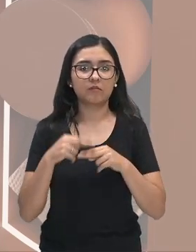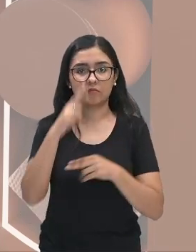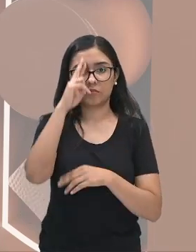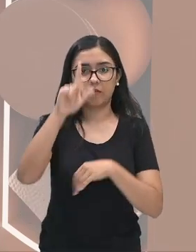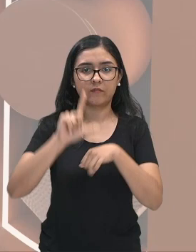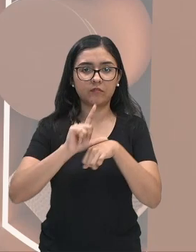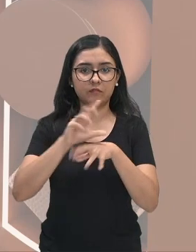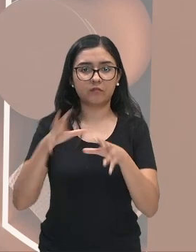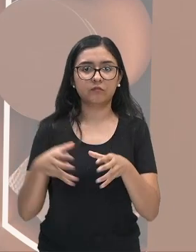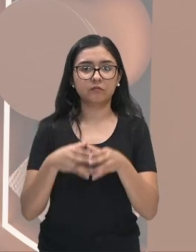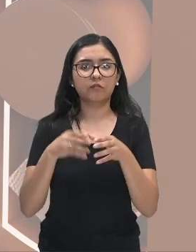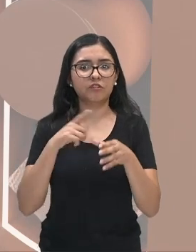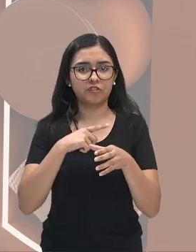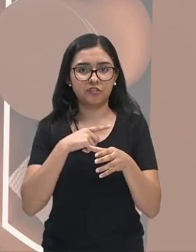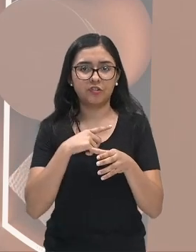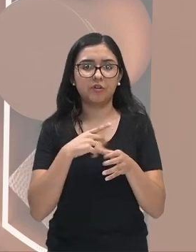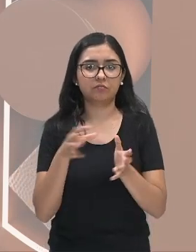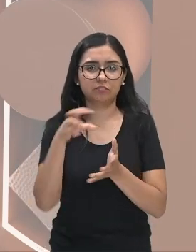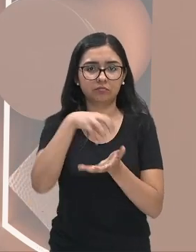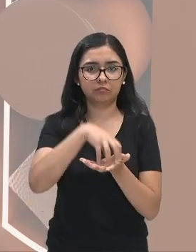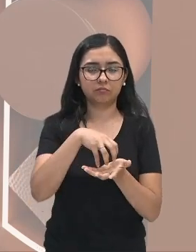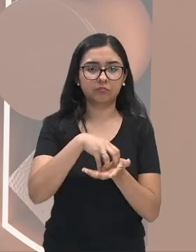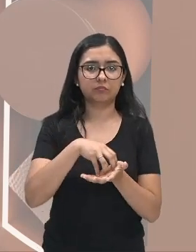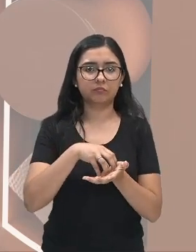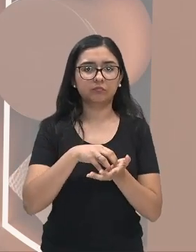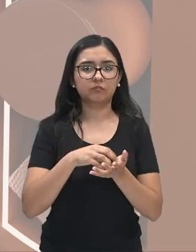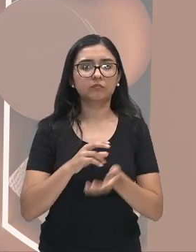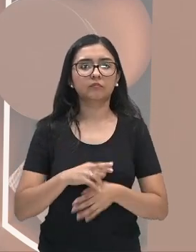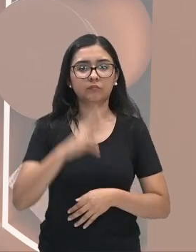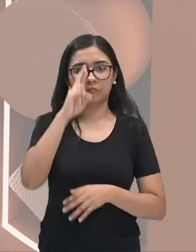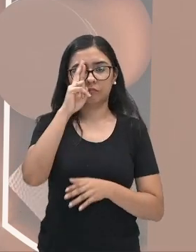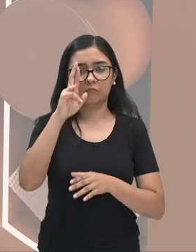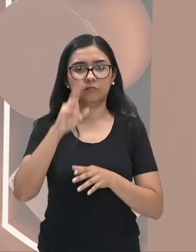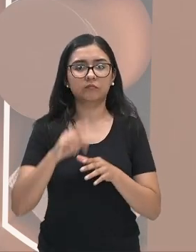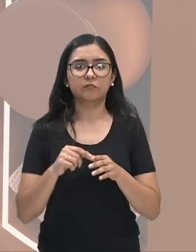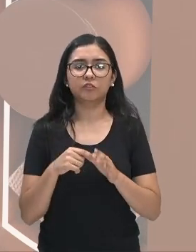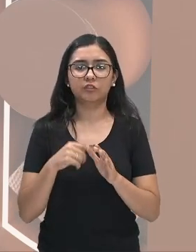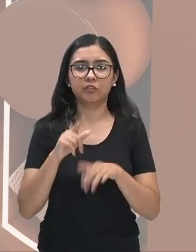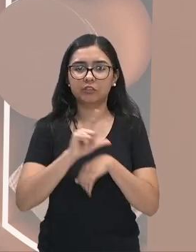tinham formado uma elite, né, nacional, principalmente aí